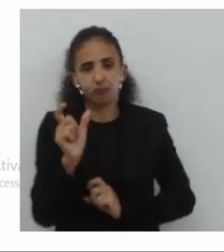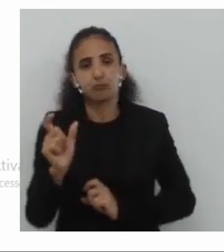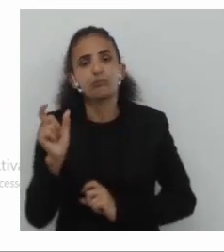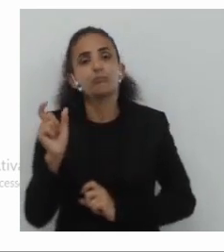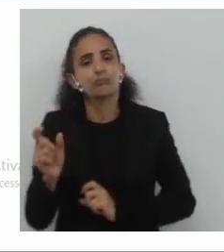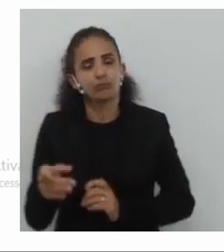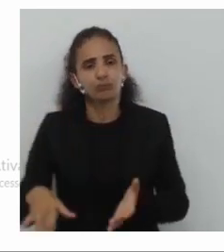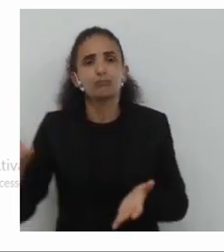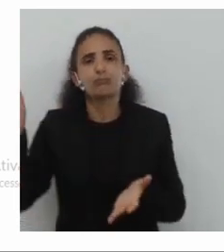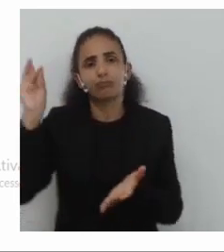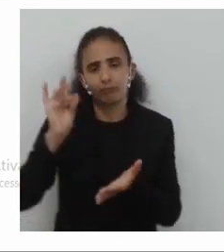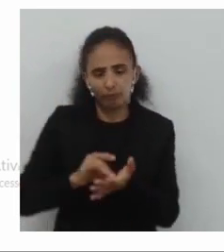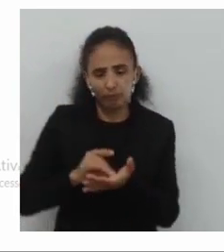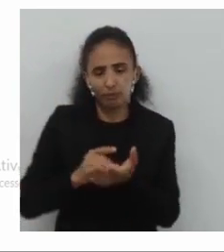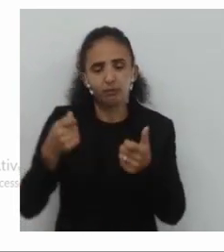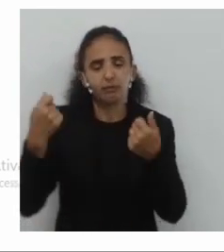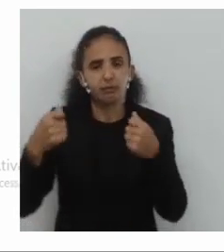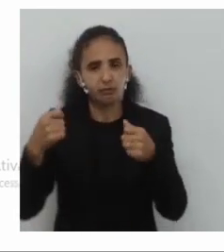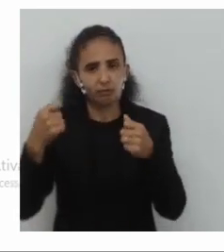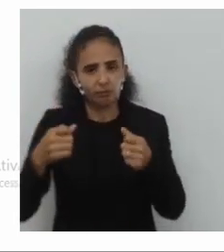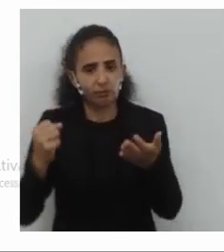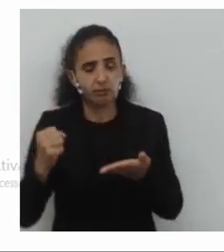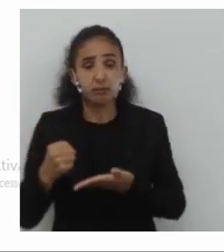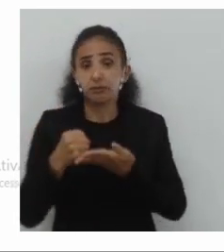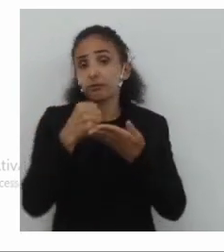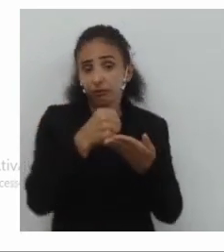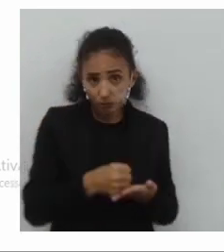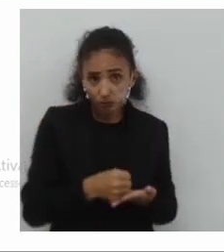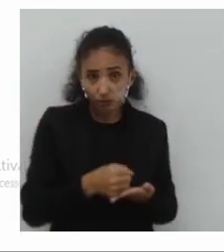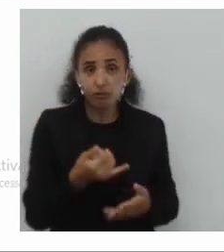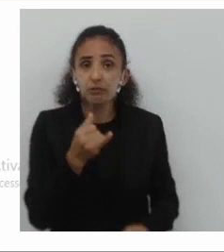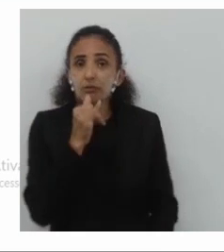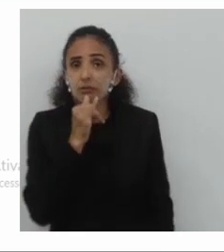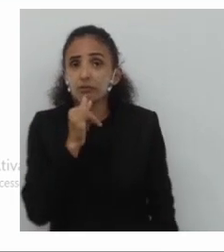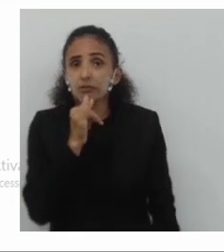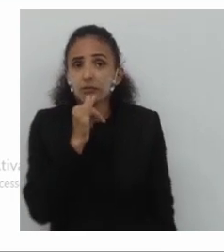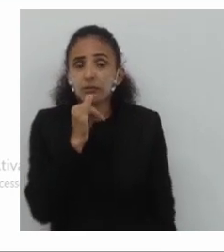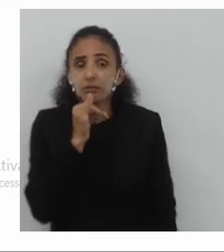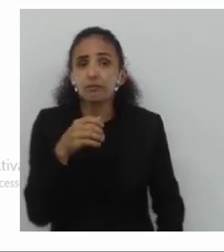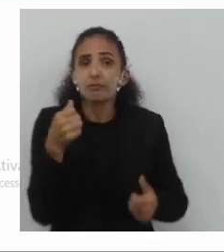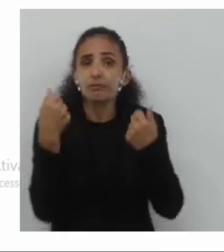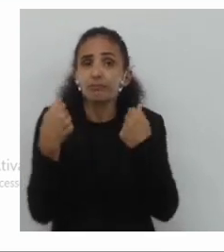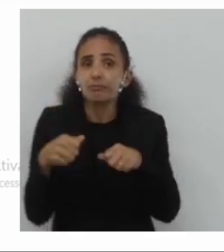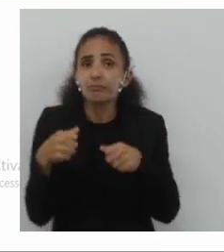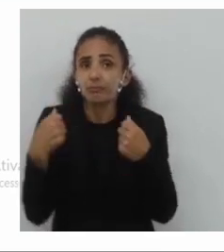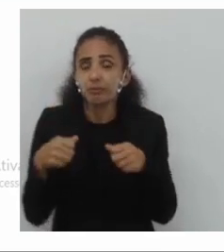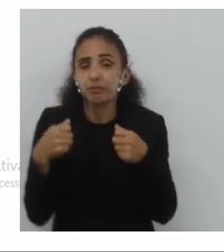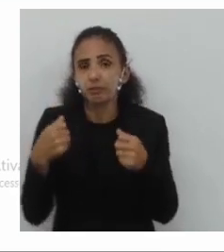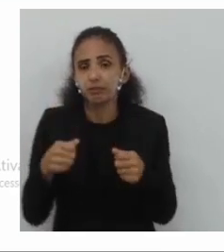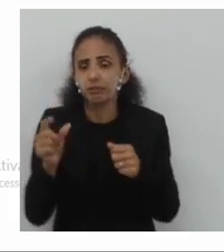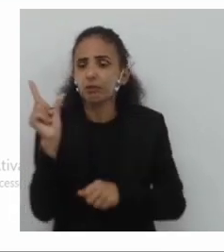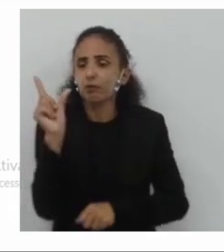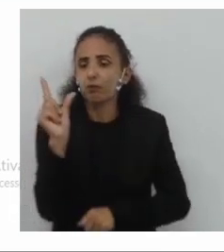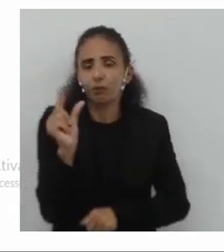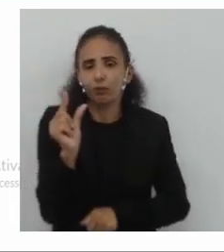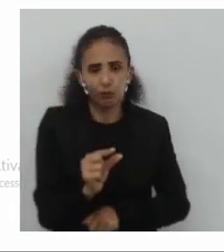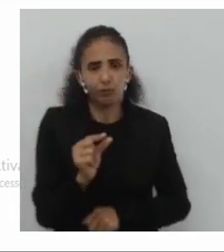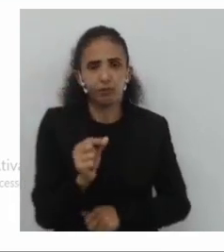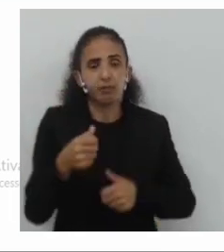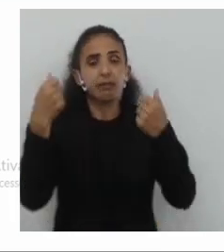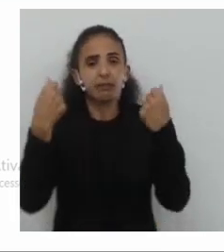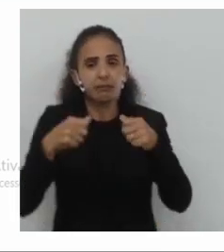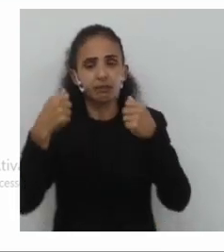do original para reforçar algum ponto de vista, por exemplo, esses devem ser breves e